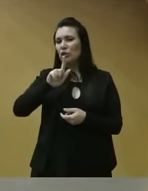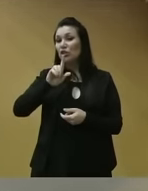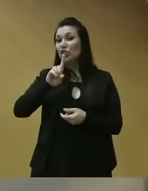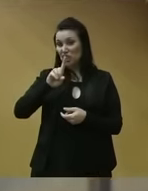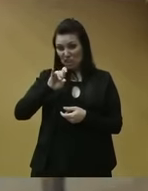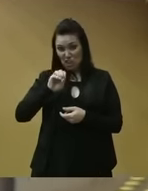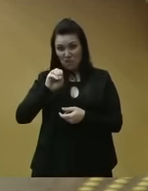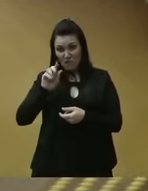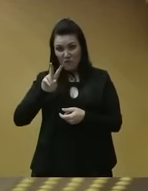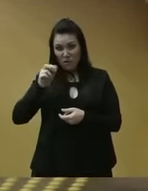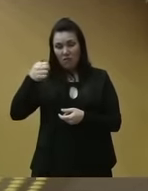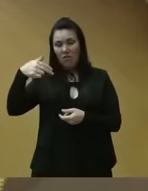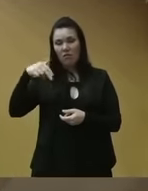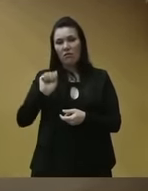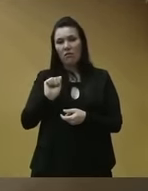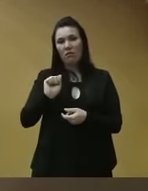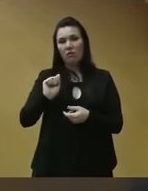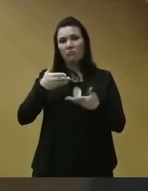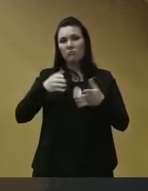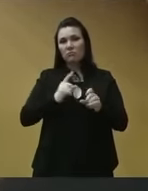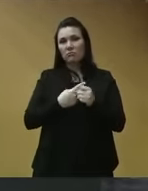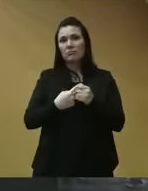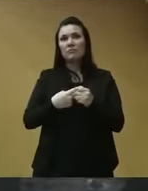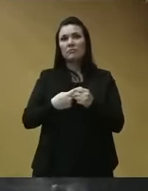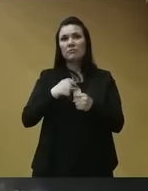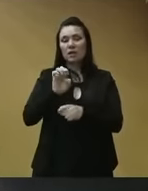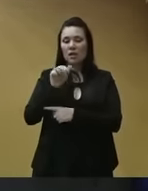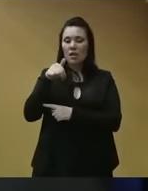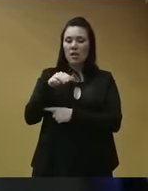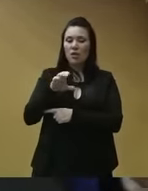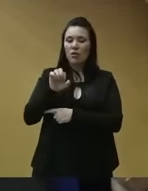de Encruzilhada do Sul.